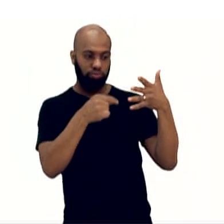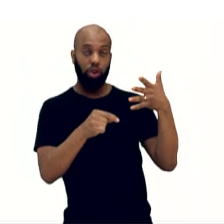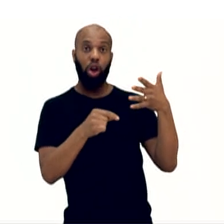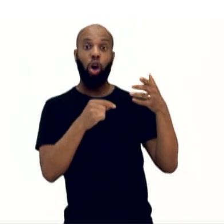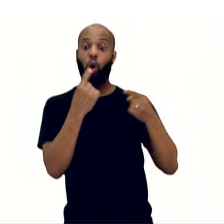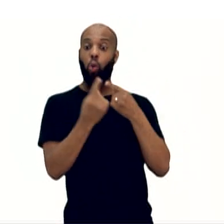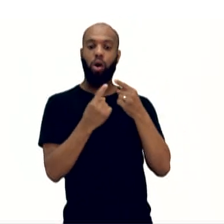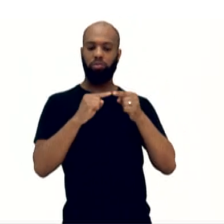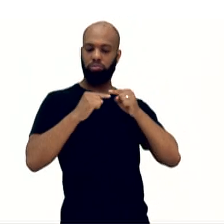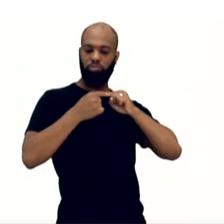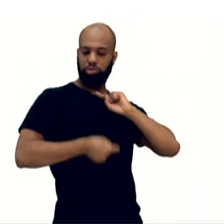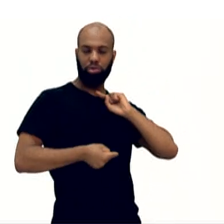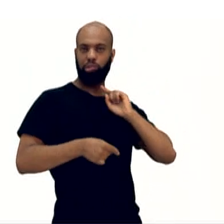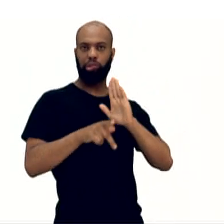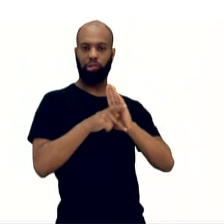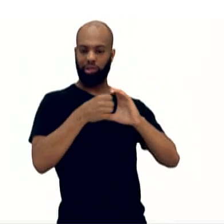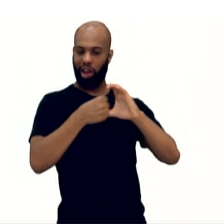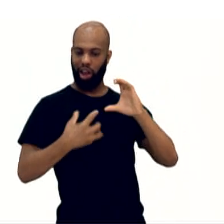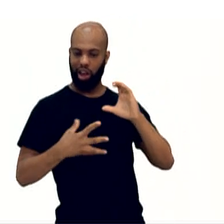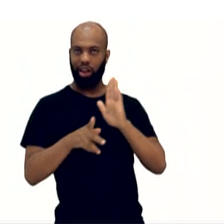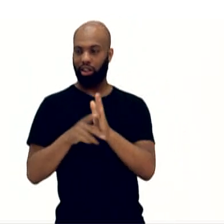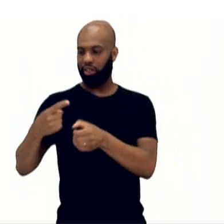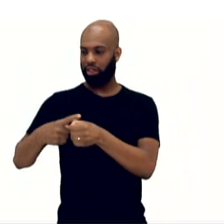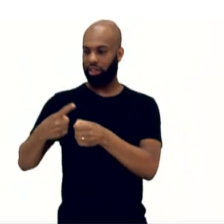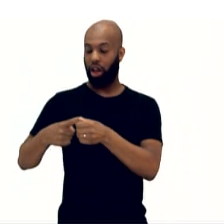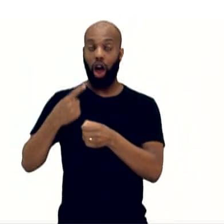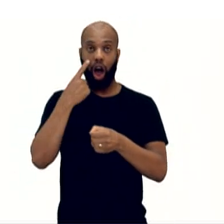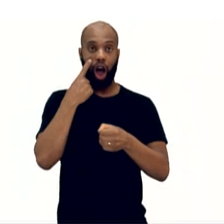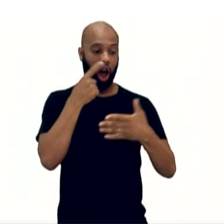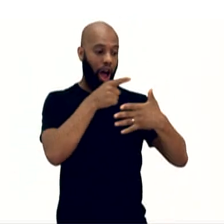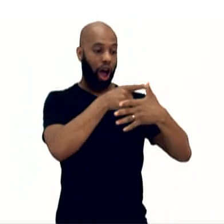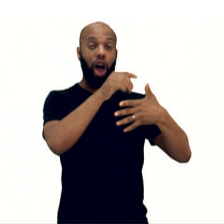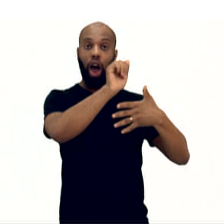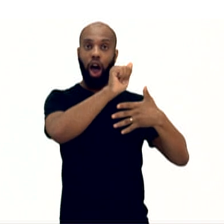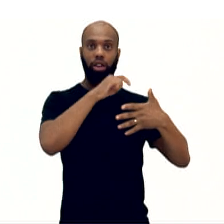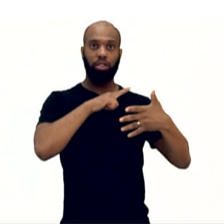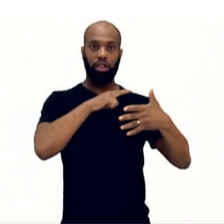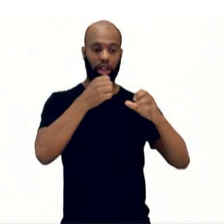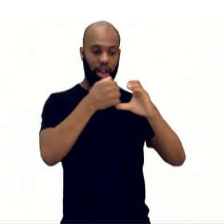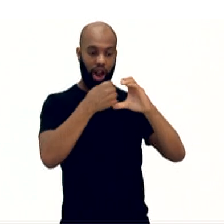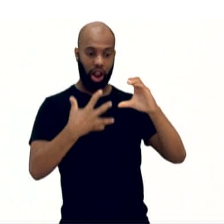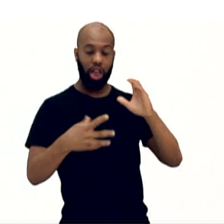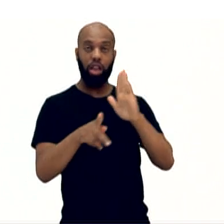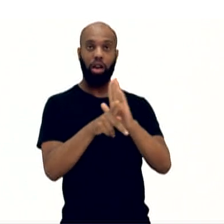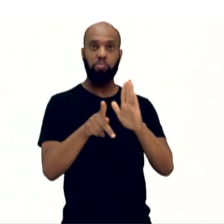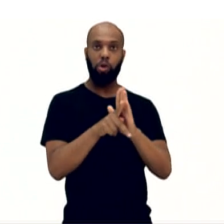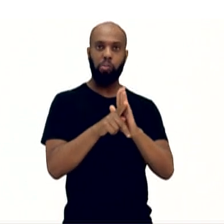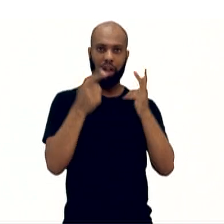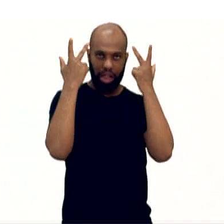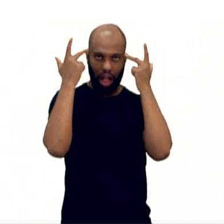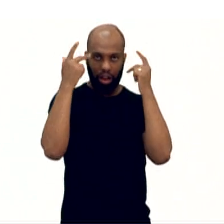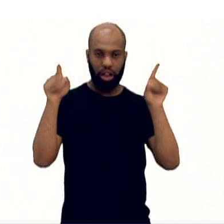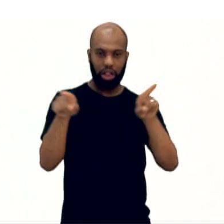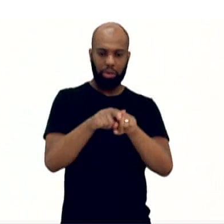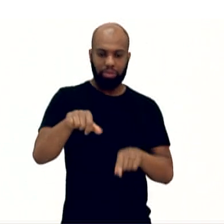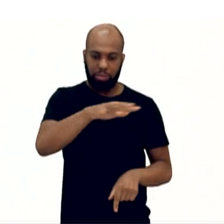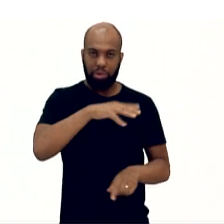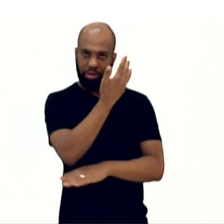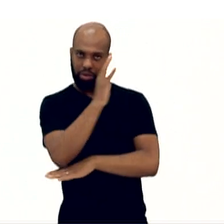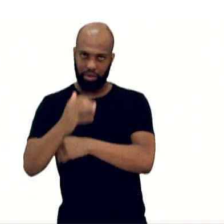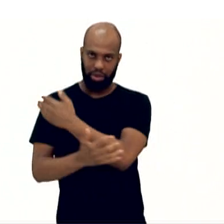qual não se refere a critérios? Então, a letra A, nós temos ali aspectos naturais e ambientais, a letra